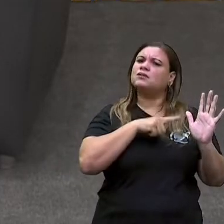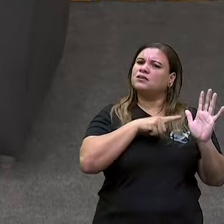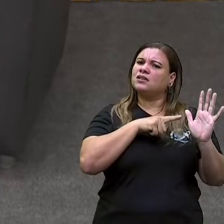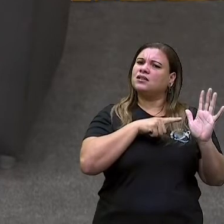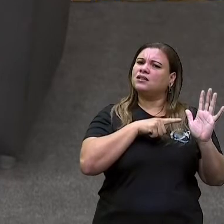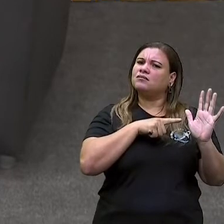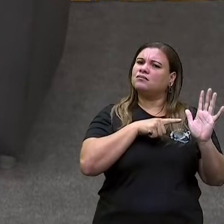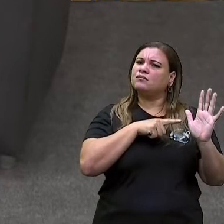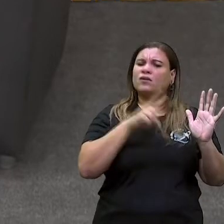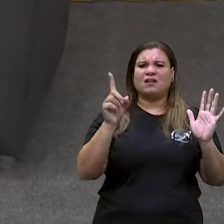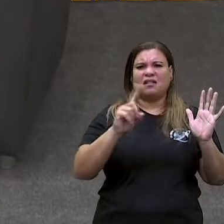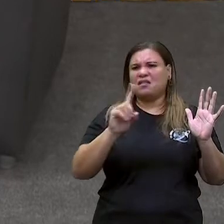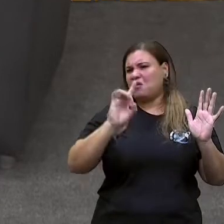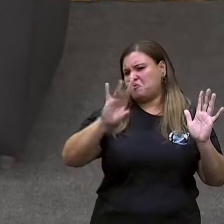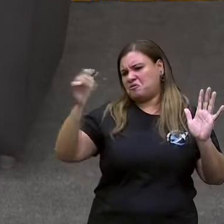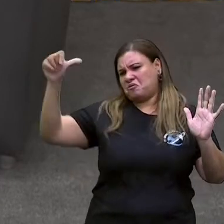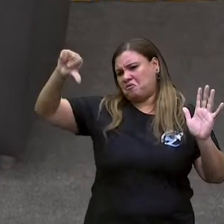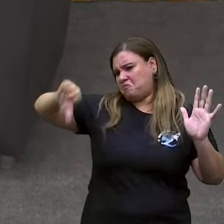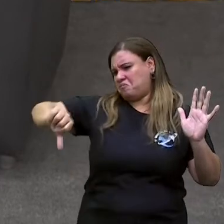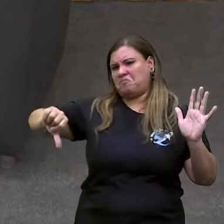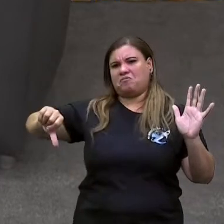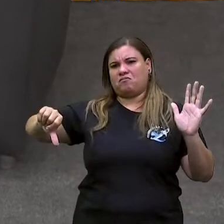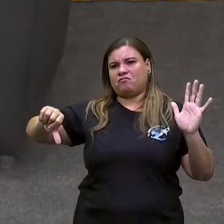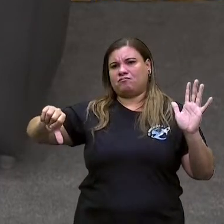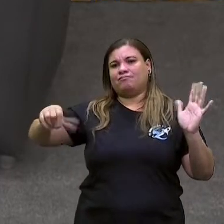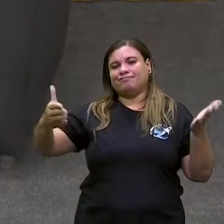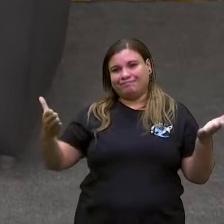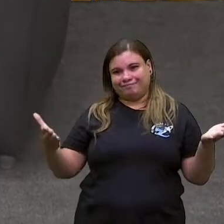o vizinho, um amigo, ela cresce